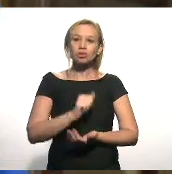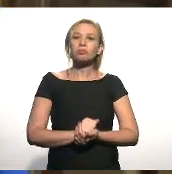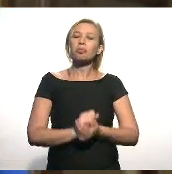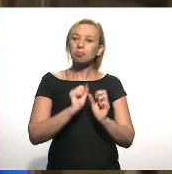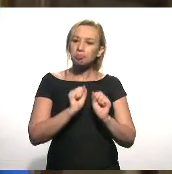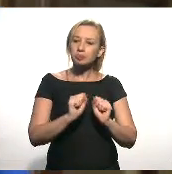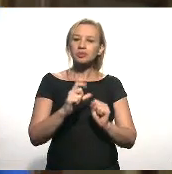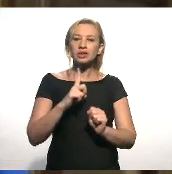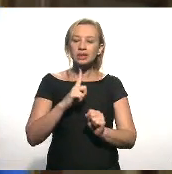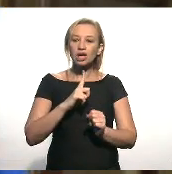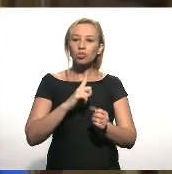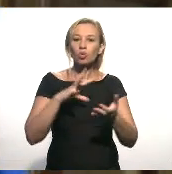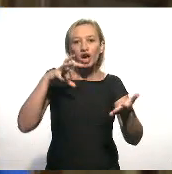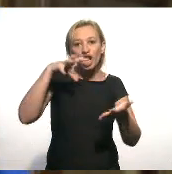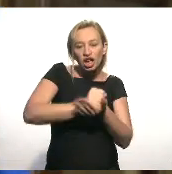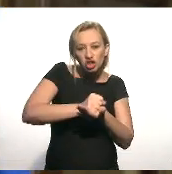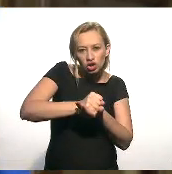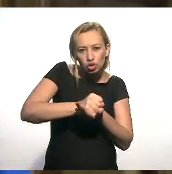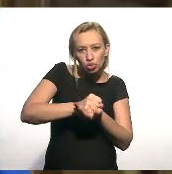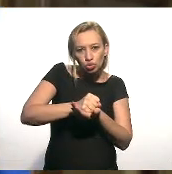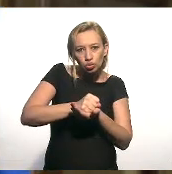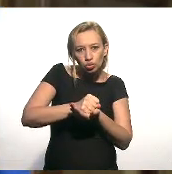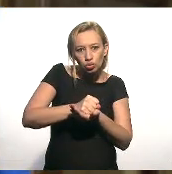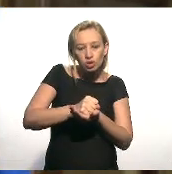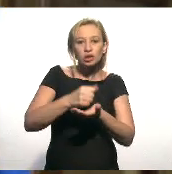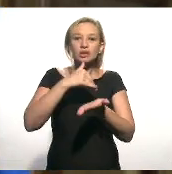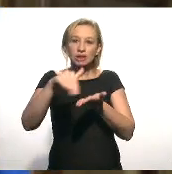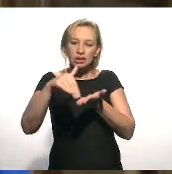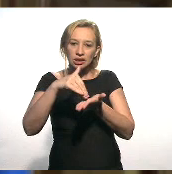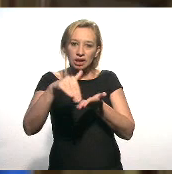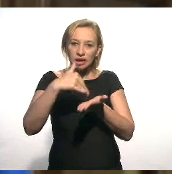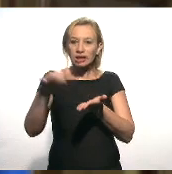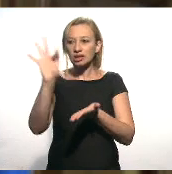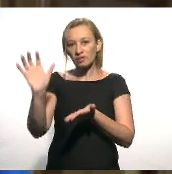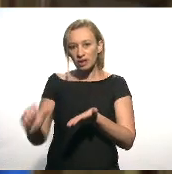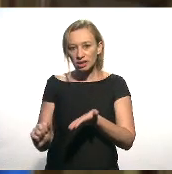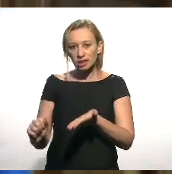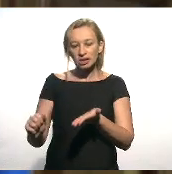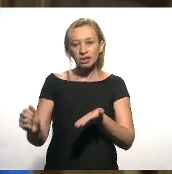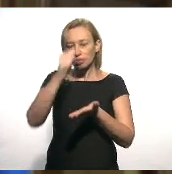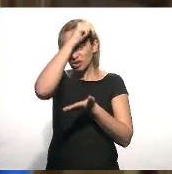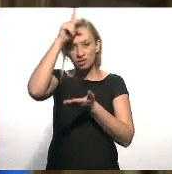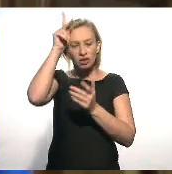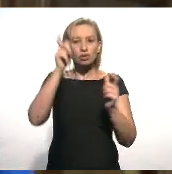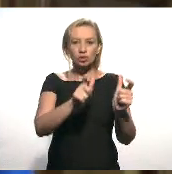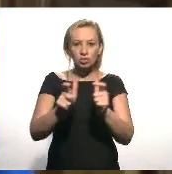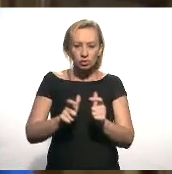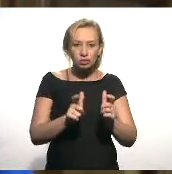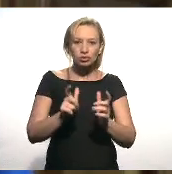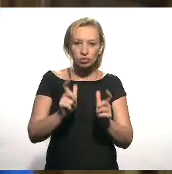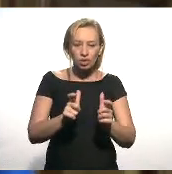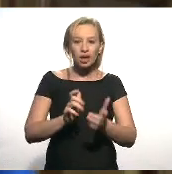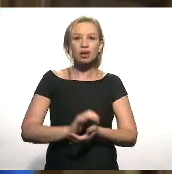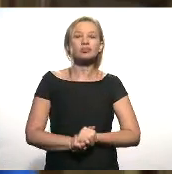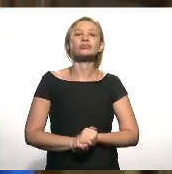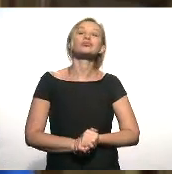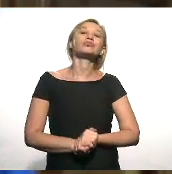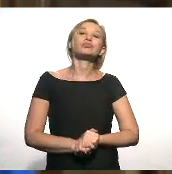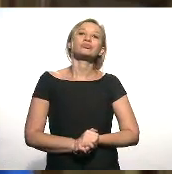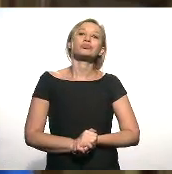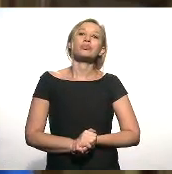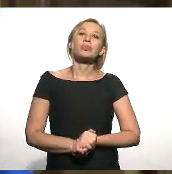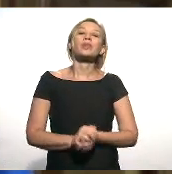um registro na Secretaria de Fazenda da Prefeitura Local, caráter precário,